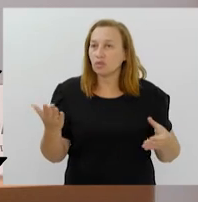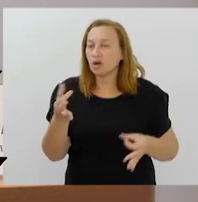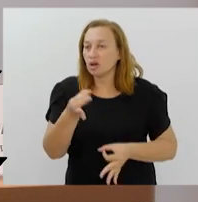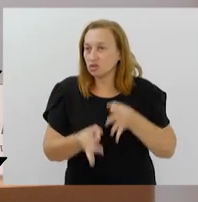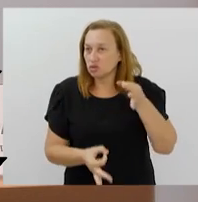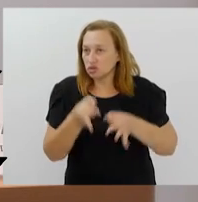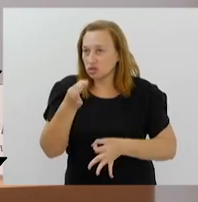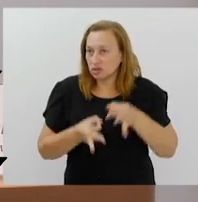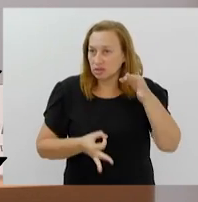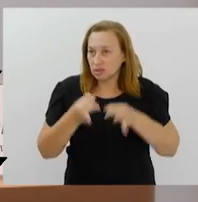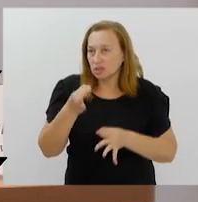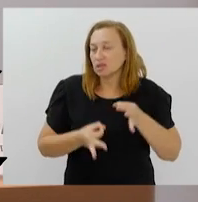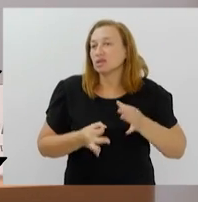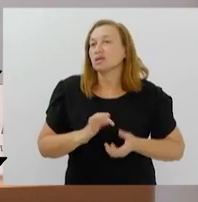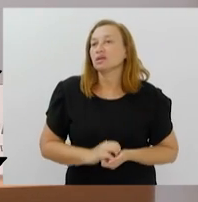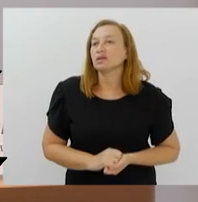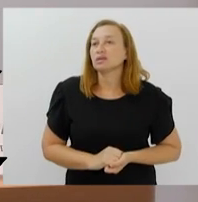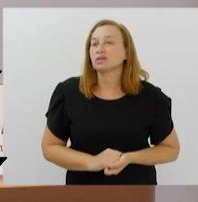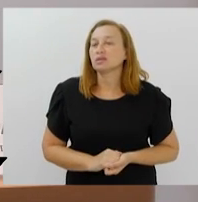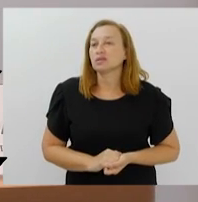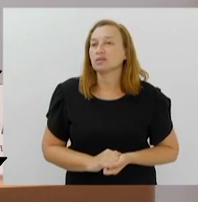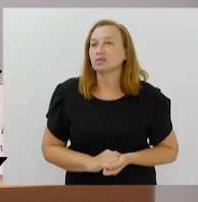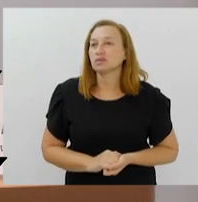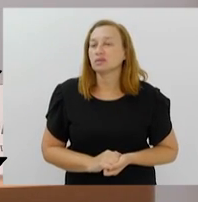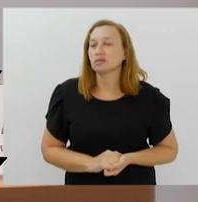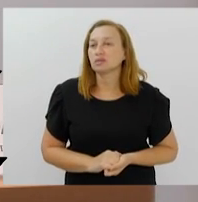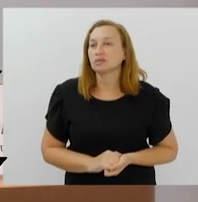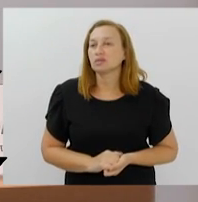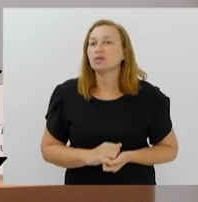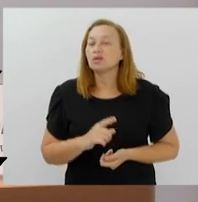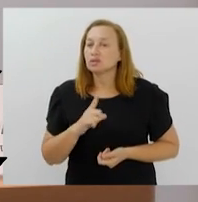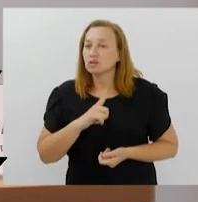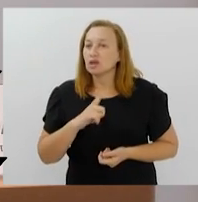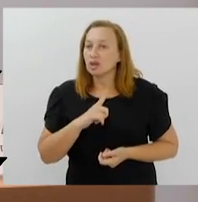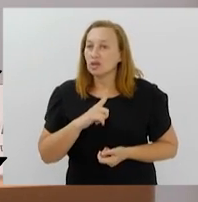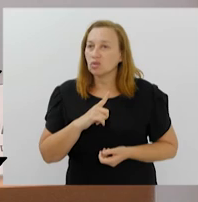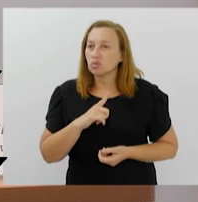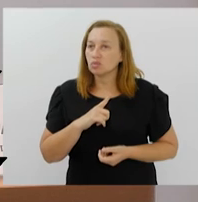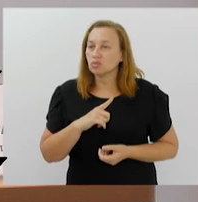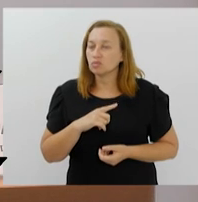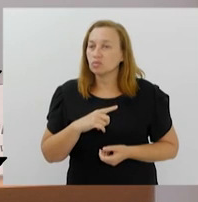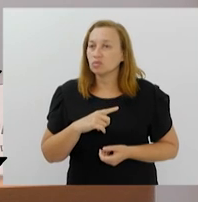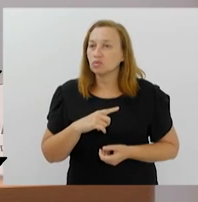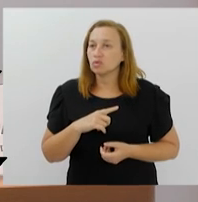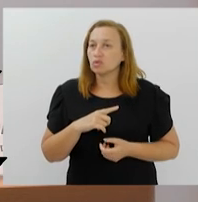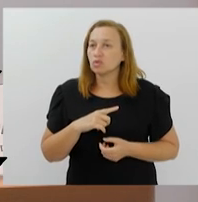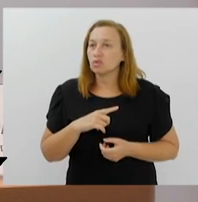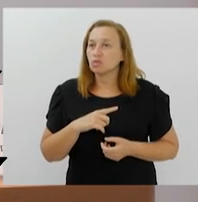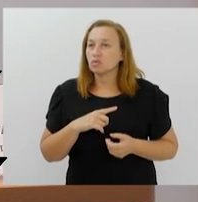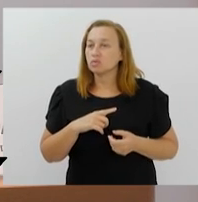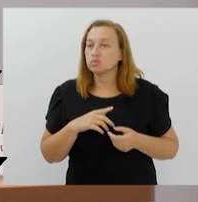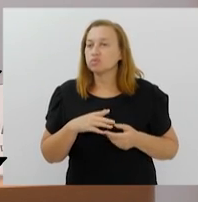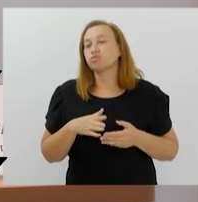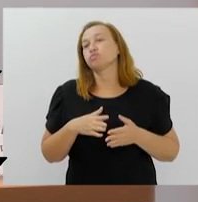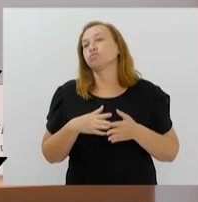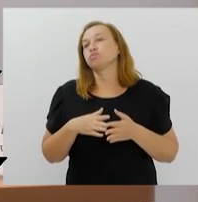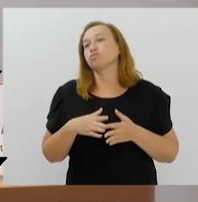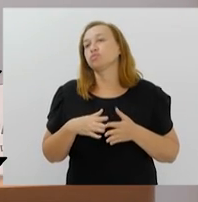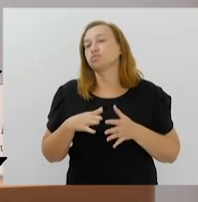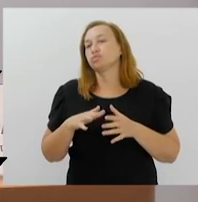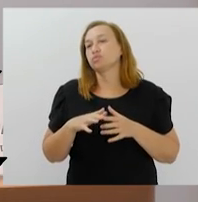obrigado e que temos um fluxo de atendimento tá pra gente